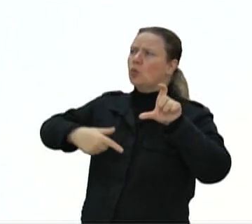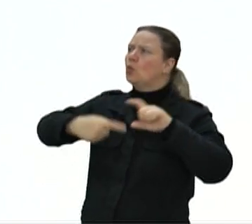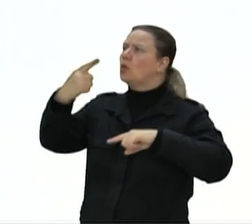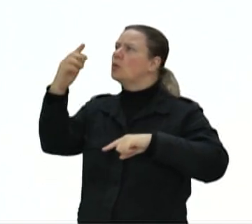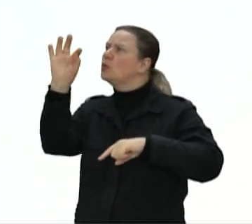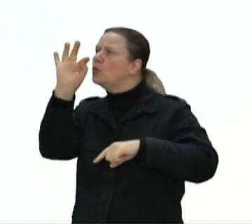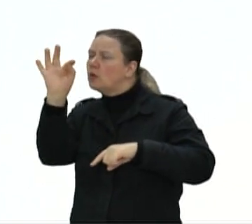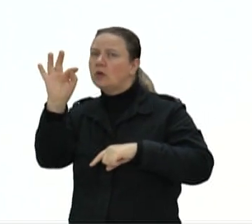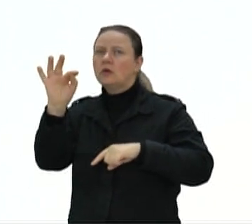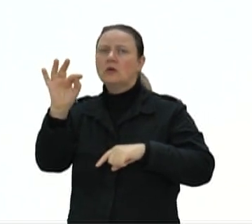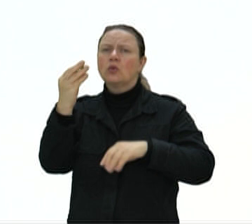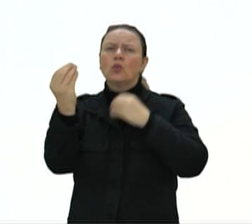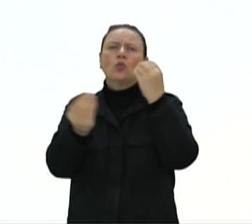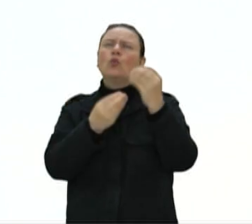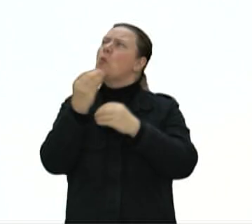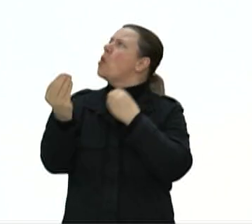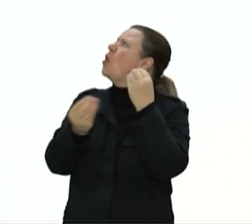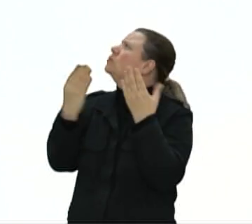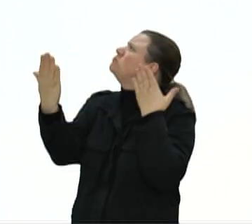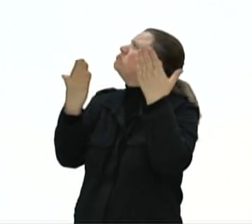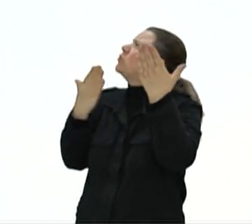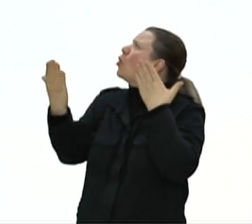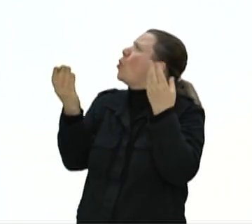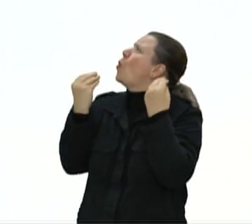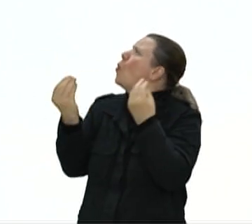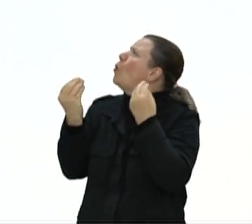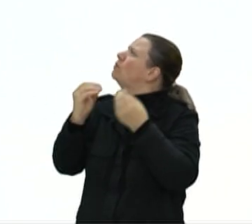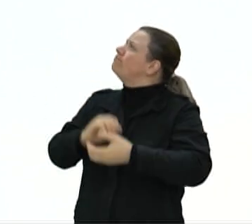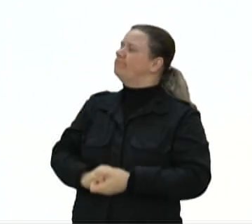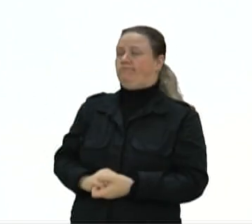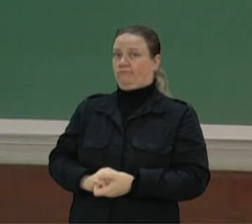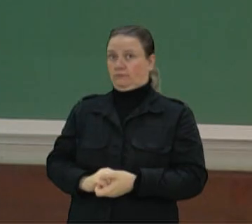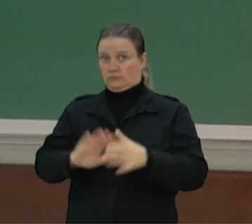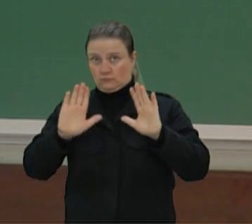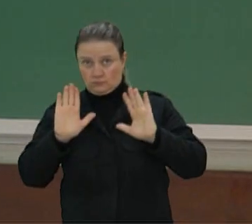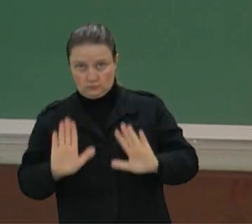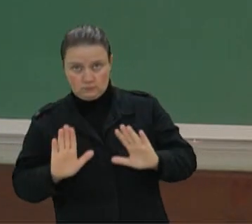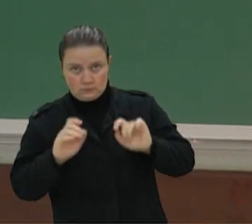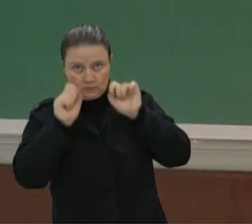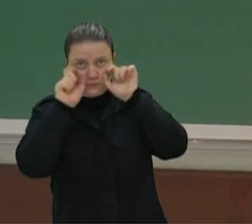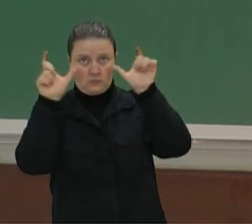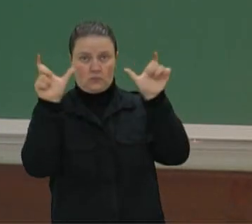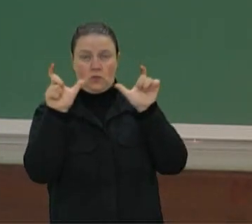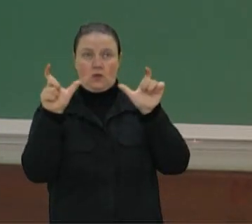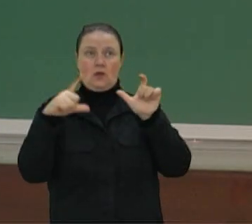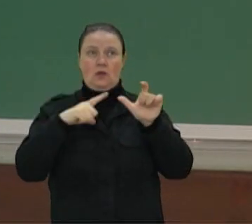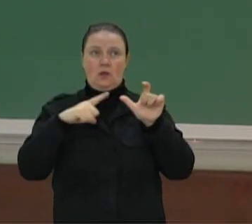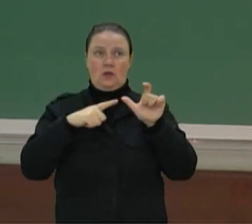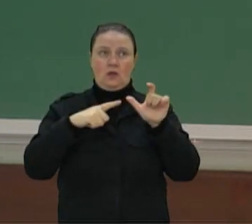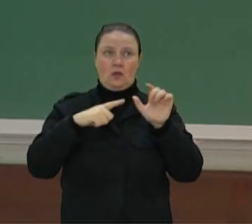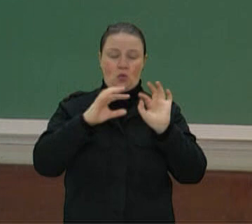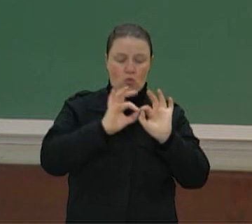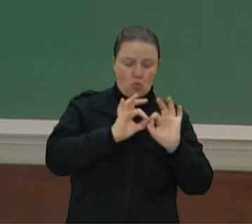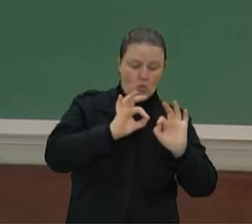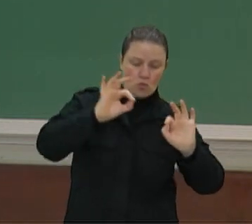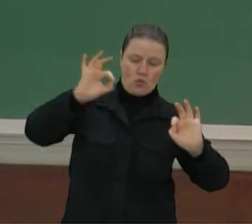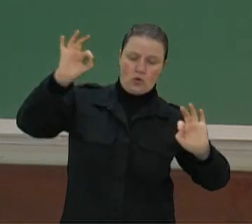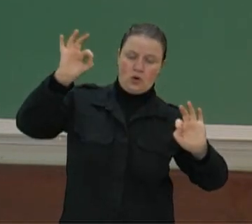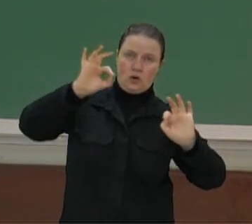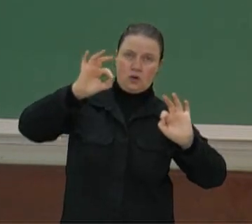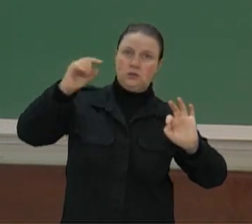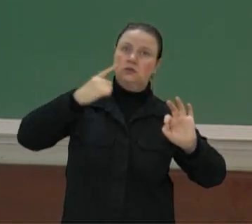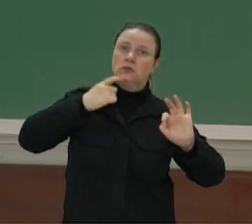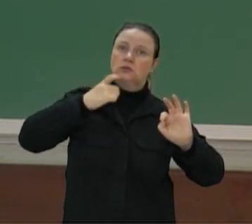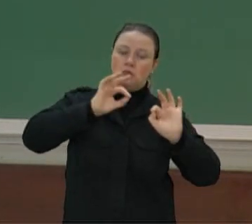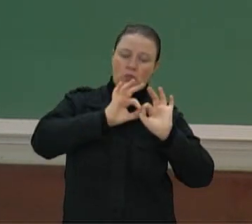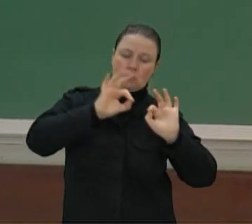a equação dos juros. Como eu consigo comparar as duas? Olha só, aqui eu tenho uma reta. Vou mostrar para vocês como vocês